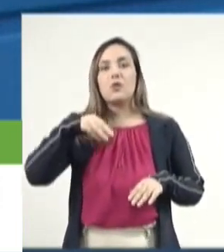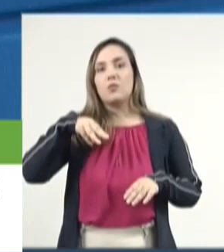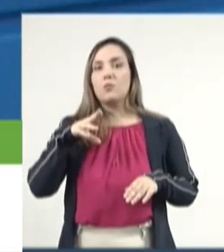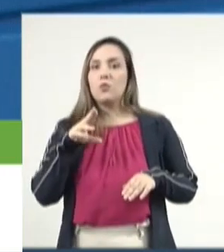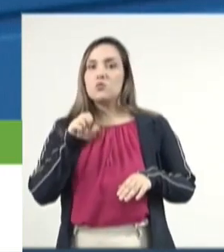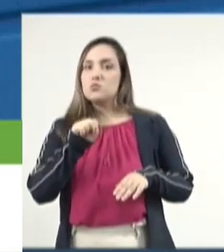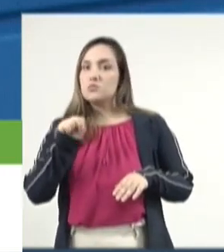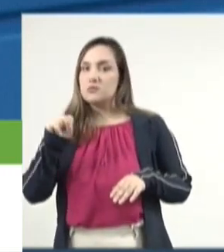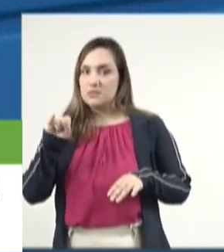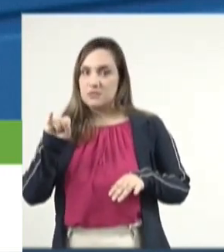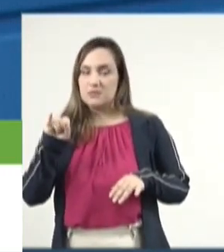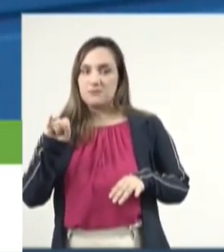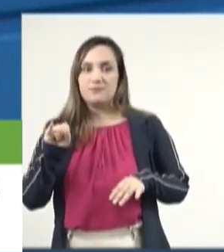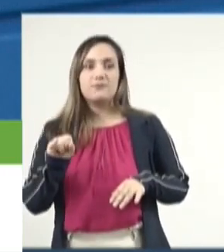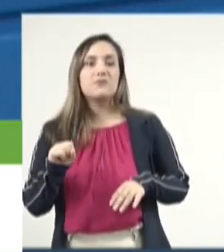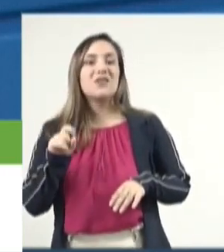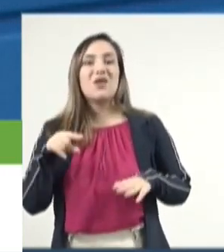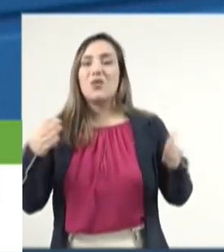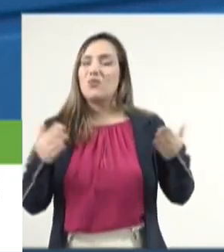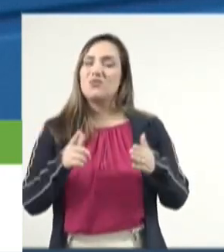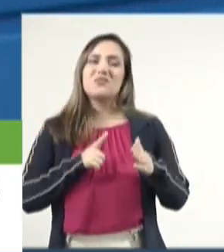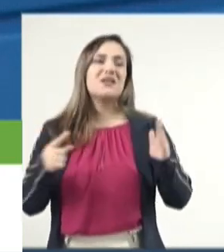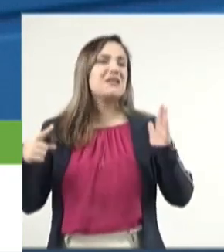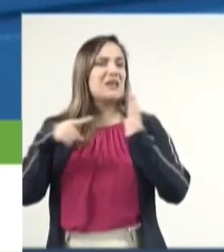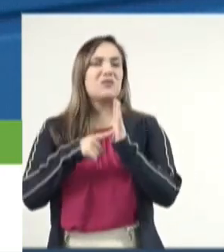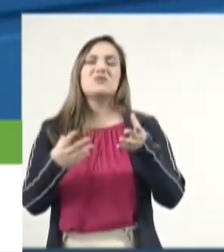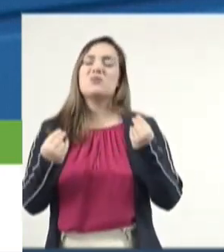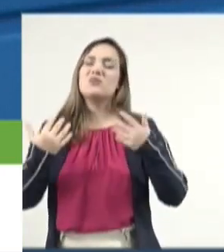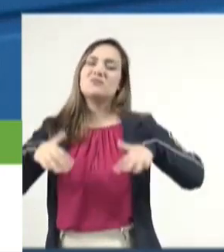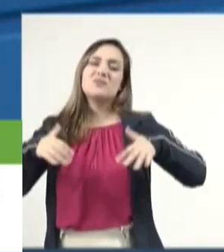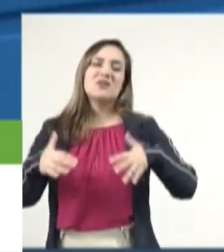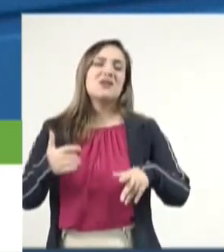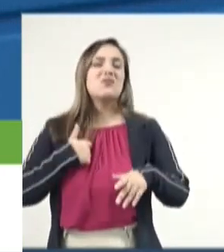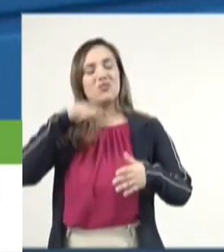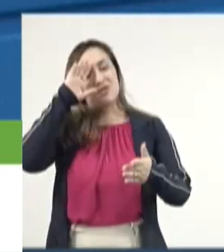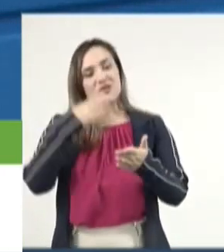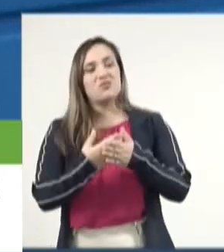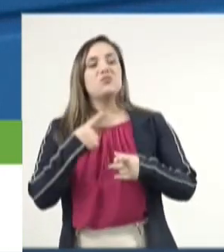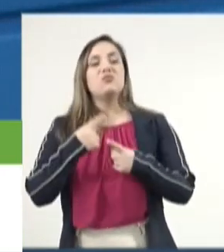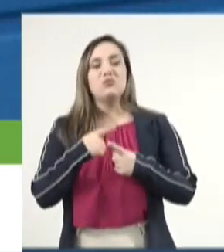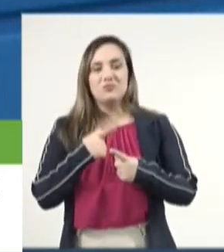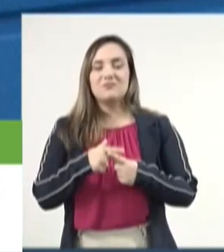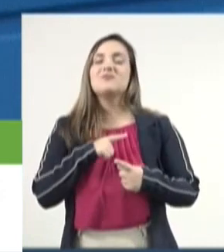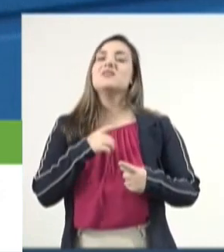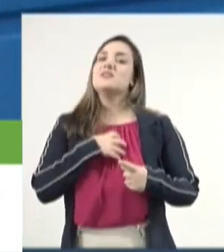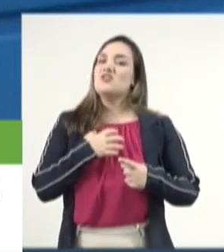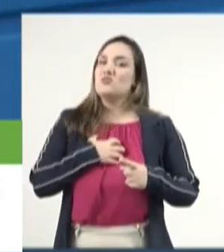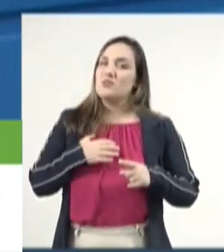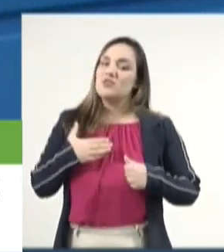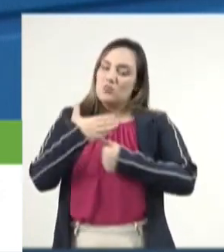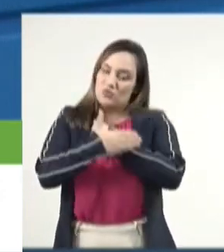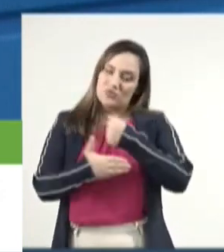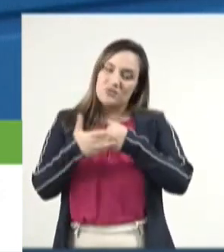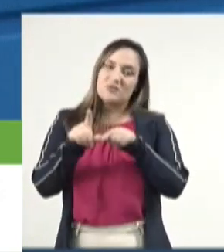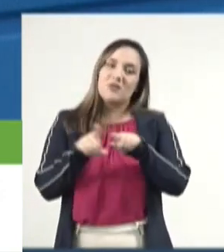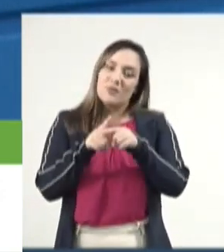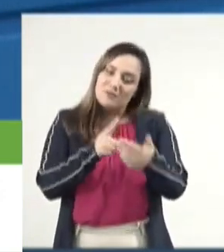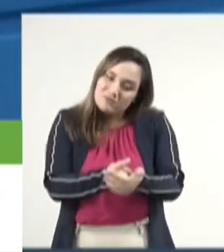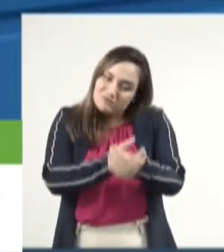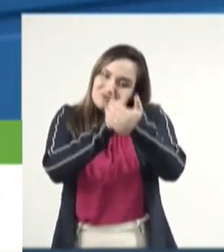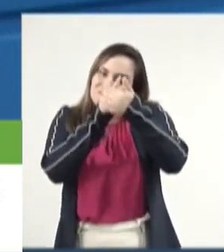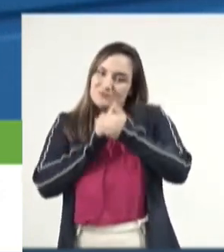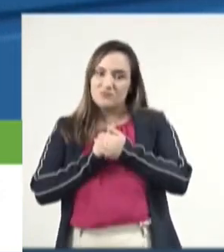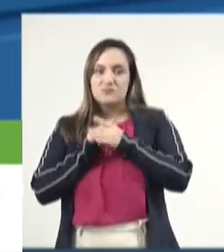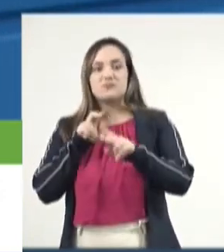número elevado de denúncias, eu acredito que é por conta dessa rede de proteção e de acolhimento. E nós precisamos,